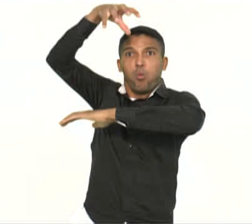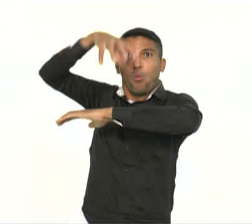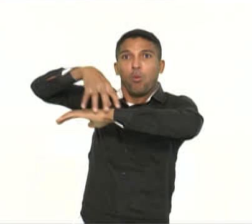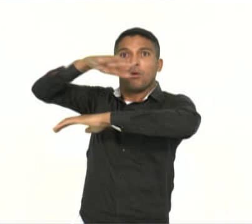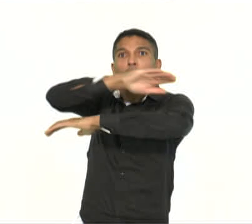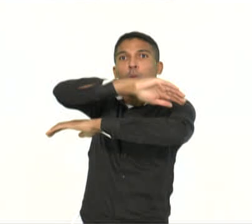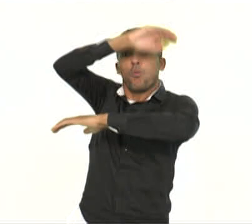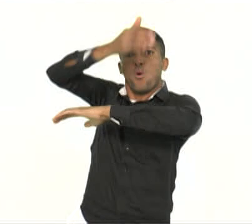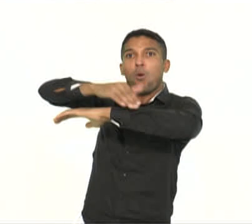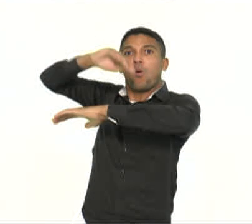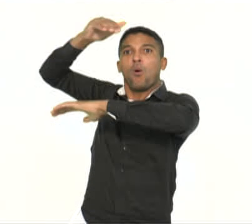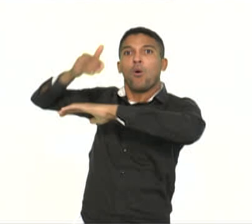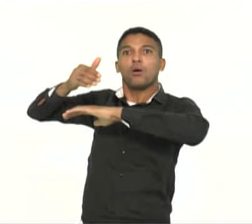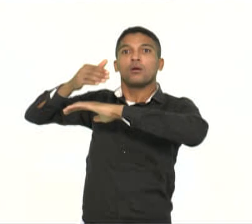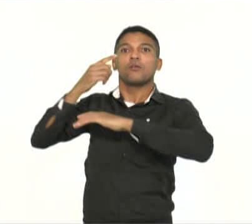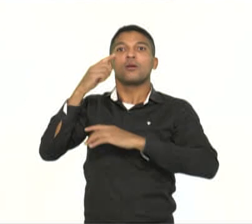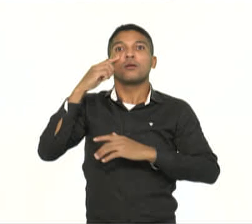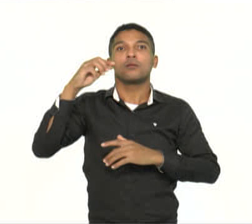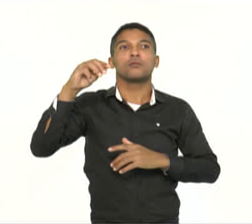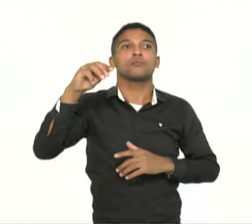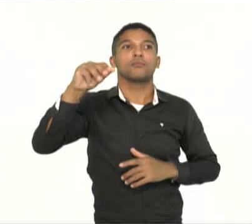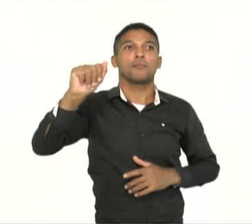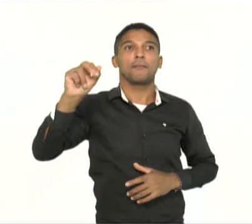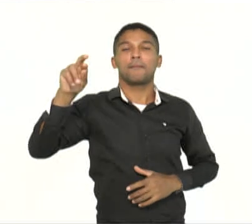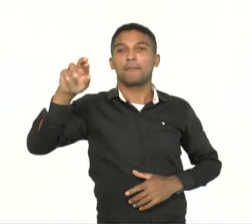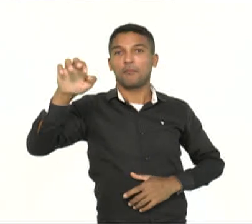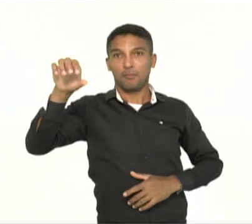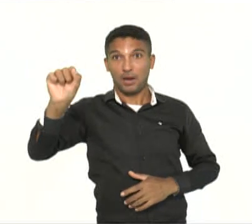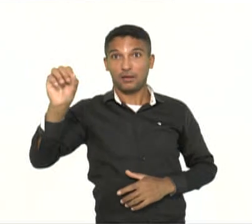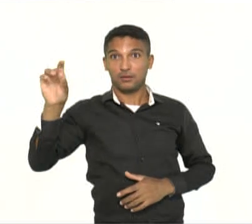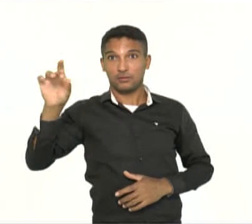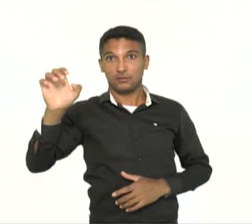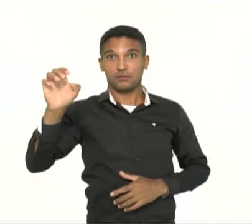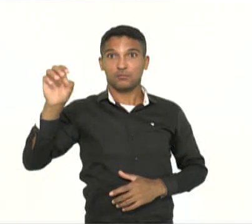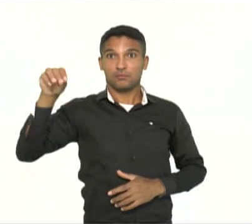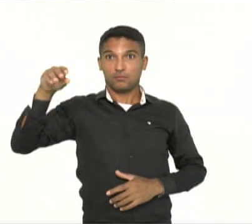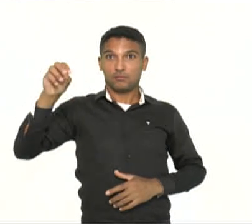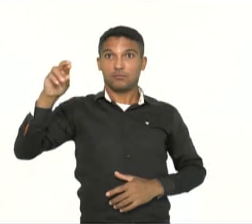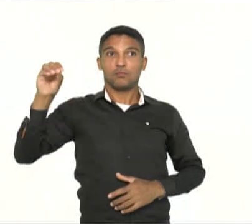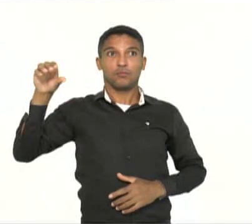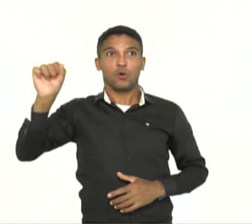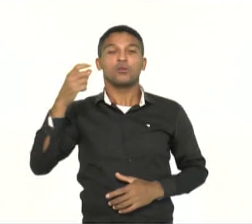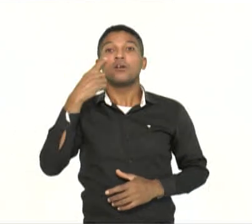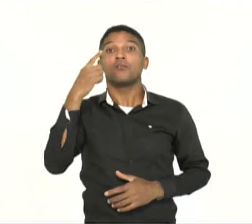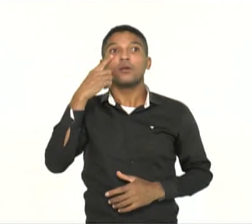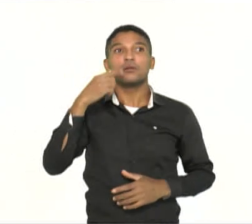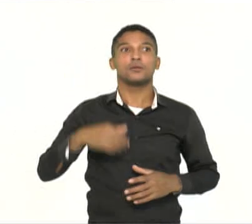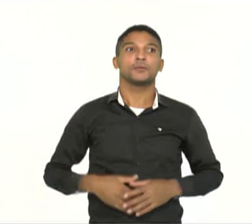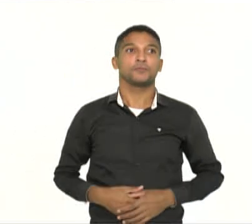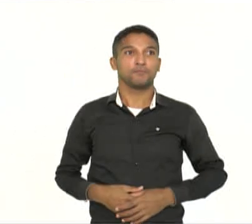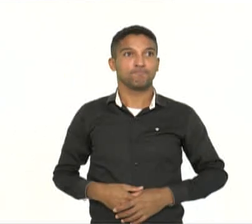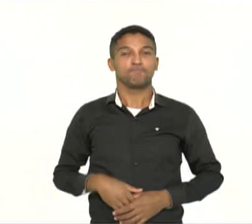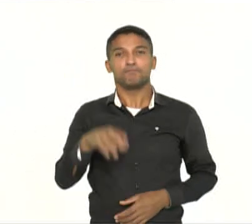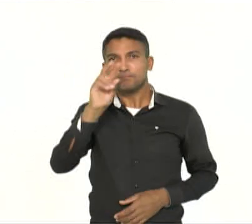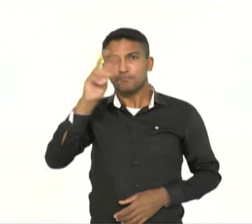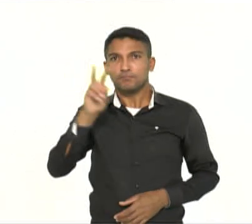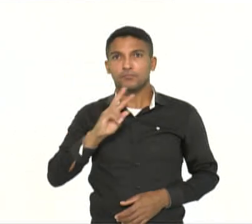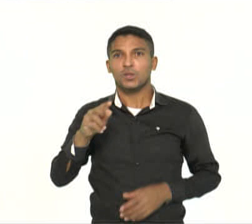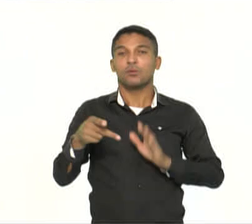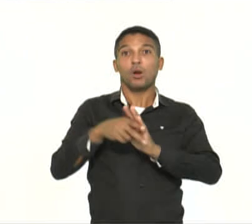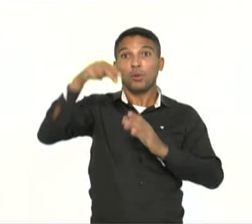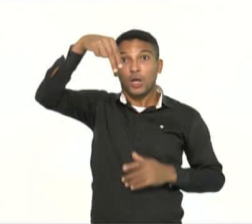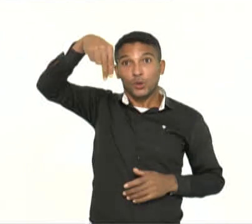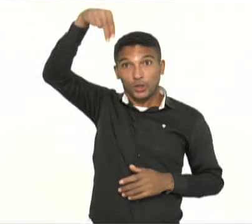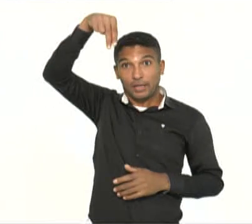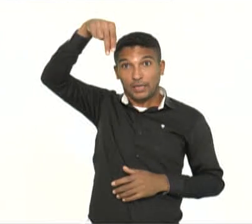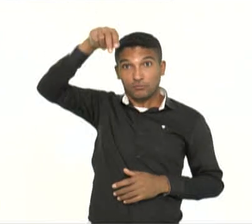toda a faixa litorânea oriental do país, desde a região Nordeste até o estado de Santa Catarina, e é basicamente constituído